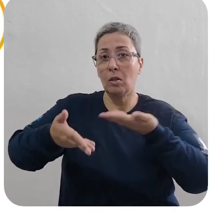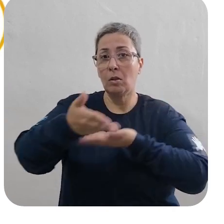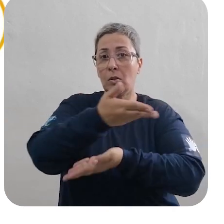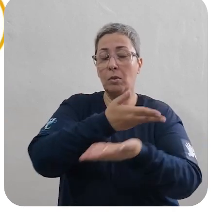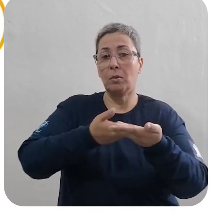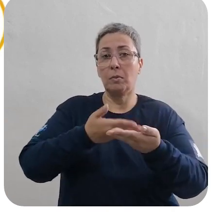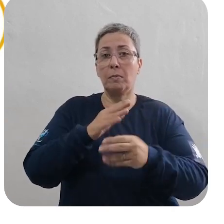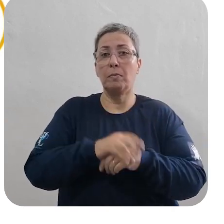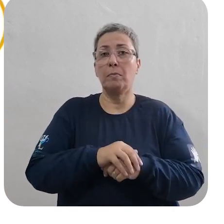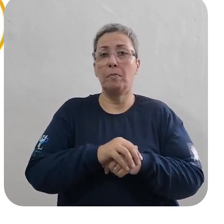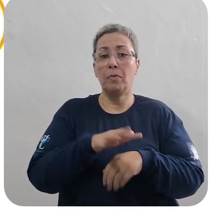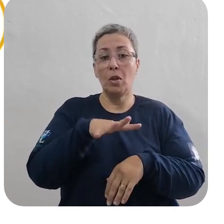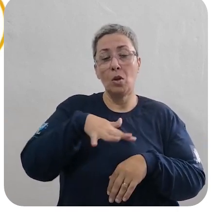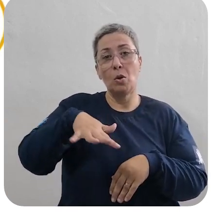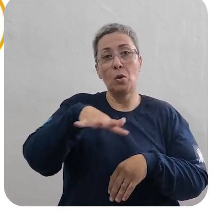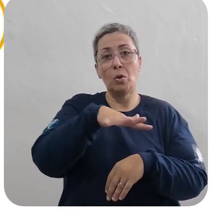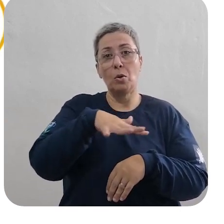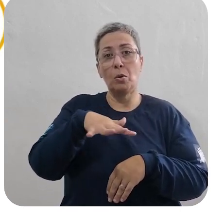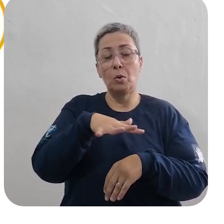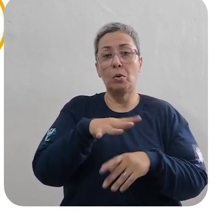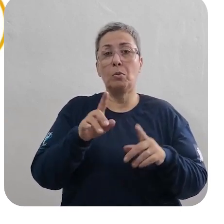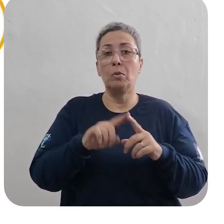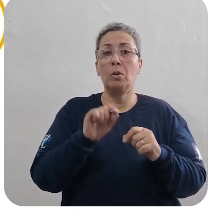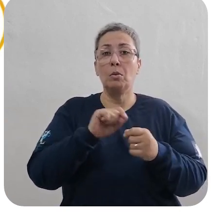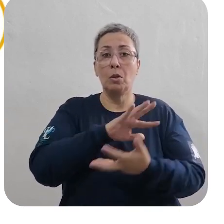intersetorialidade, espaços,